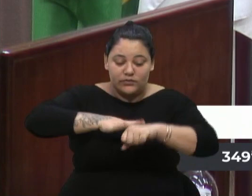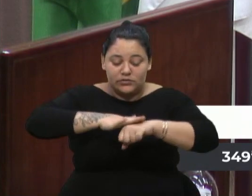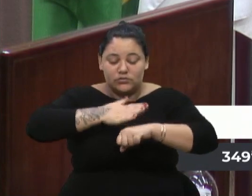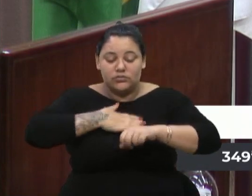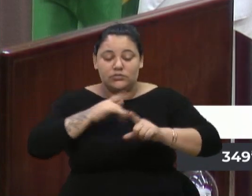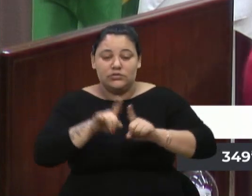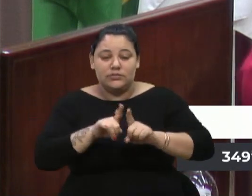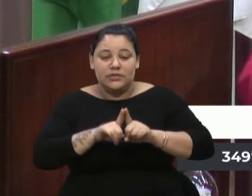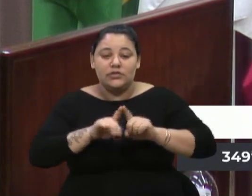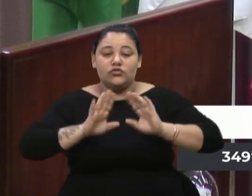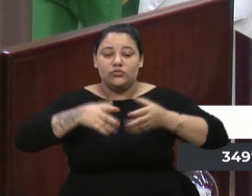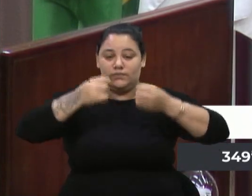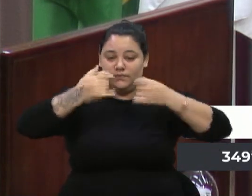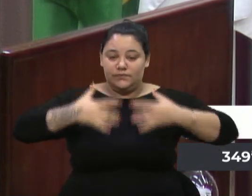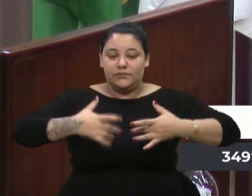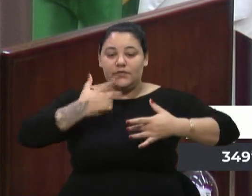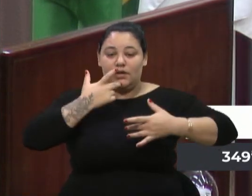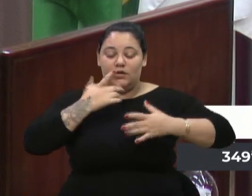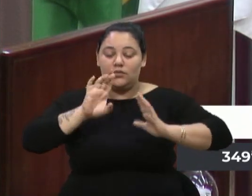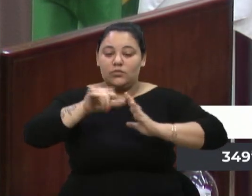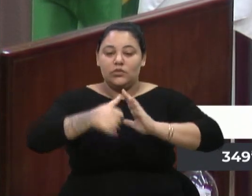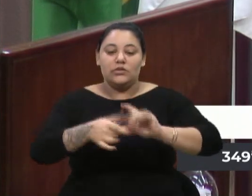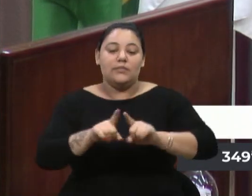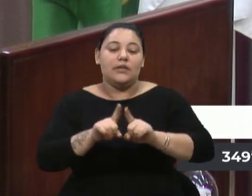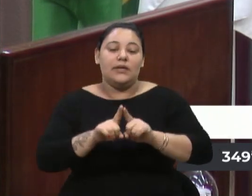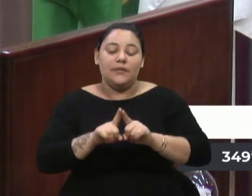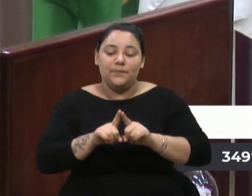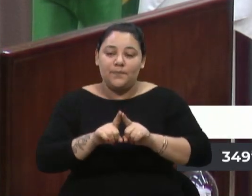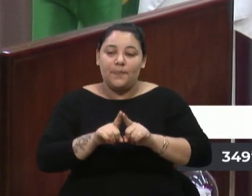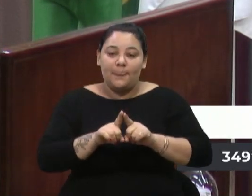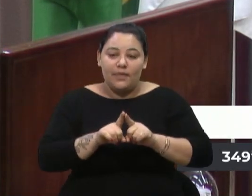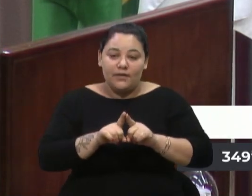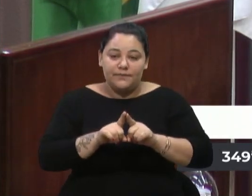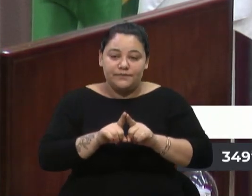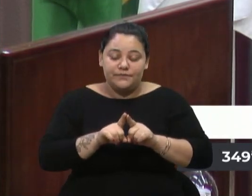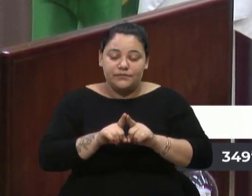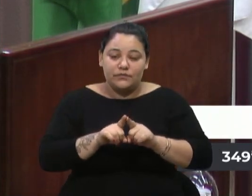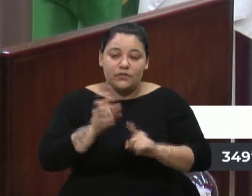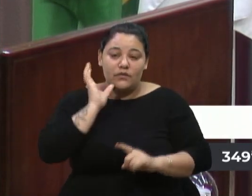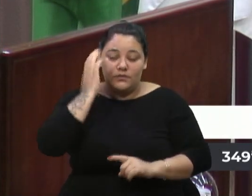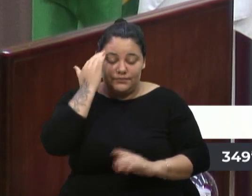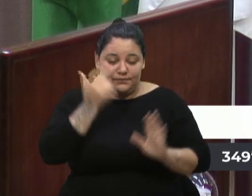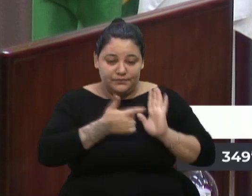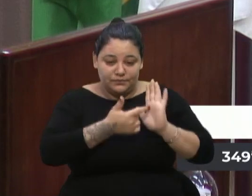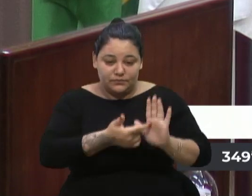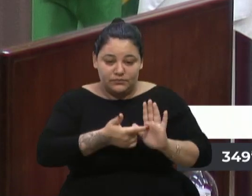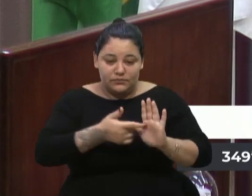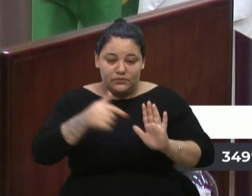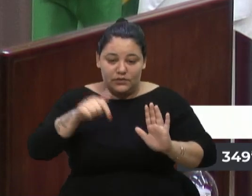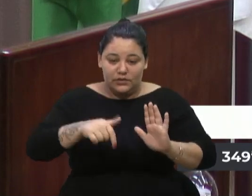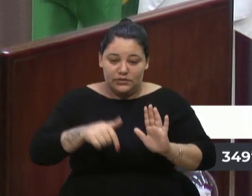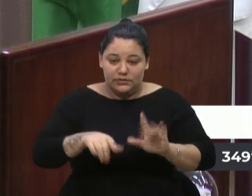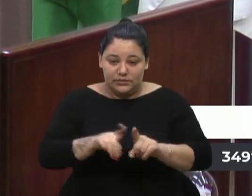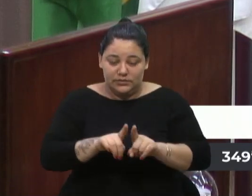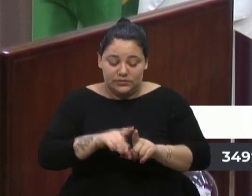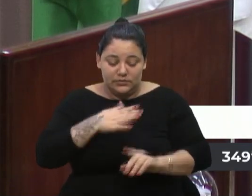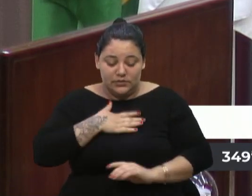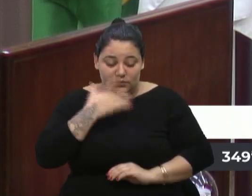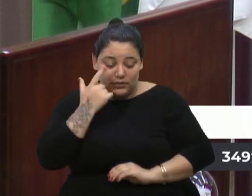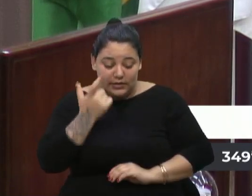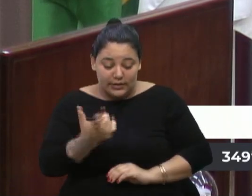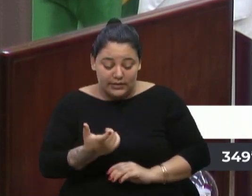e disseram, né, logo depois de terem conversado e do Felipe ter apresentado aqui, até pelo meu interesse